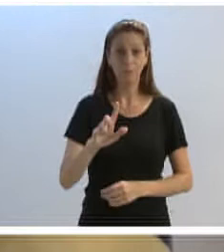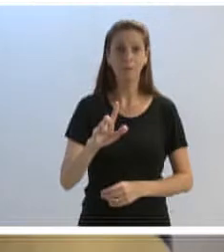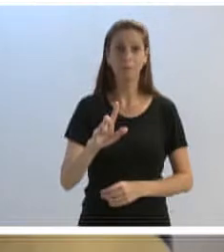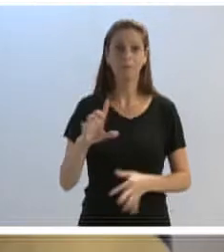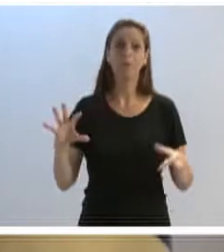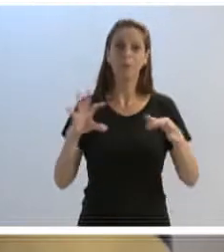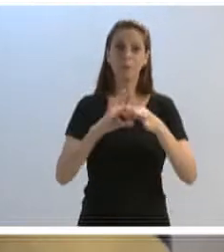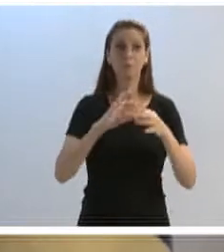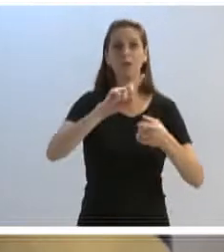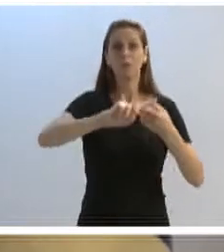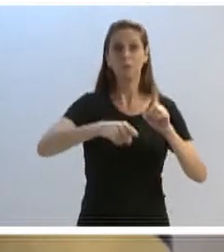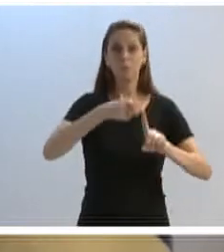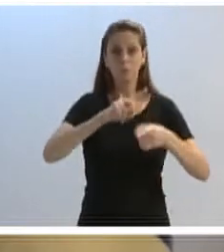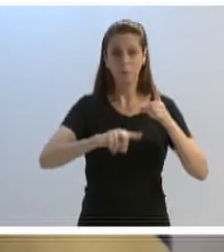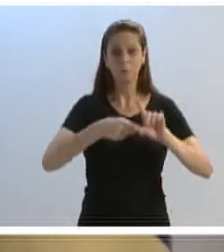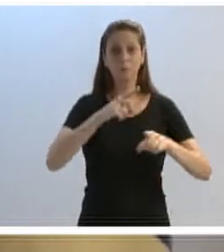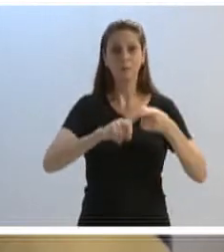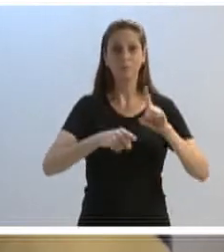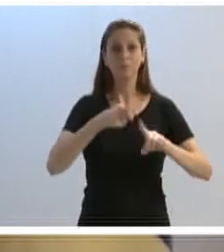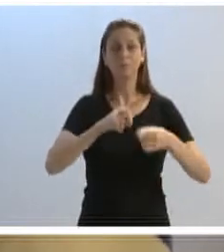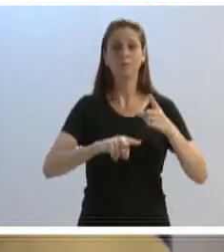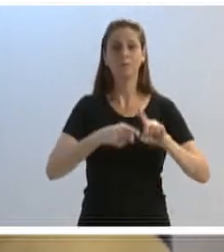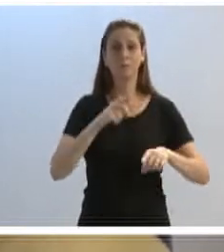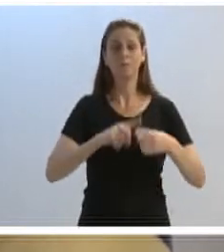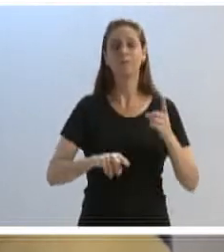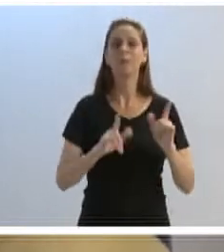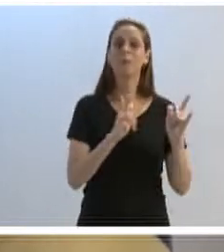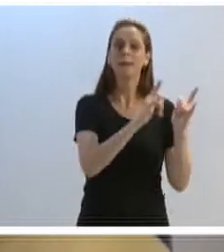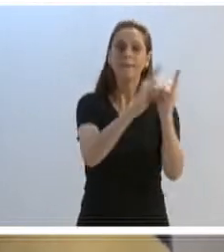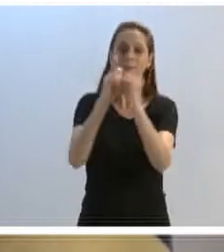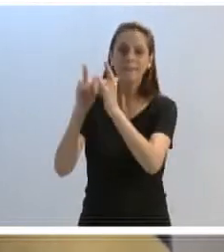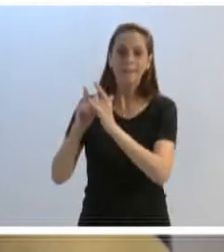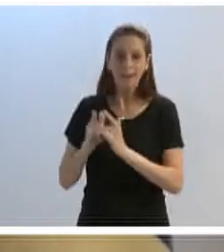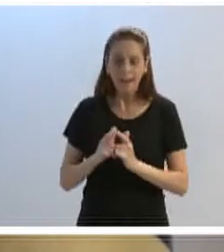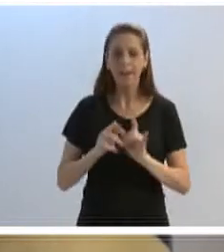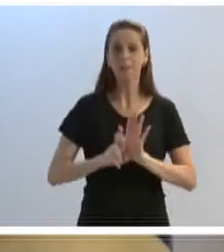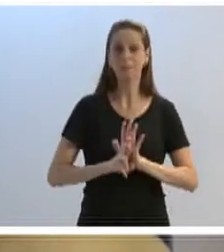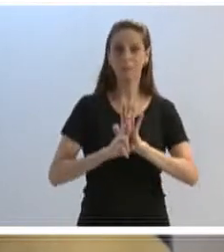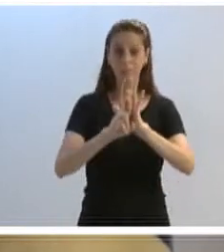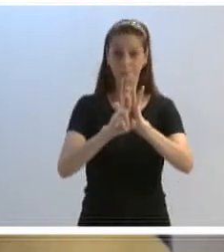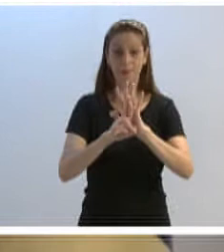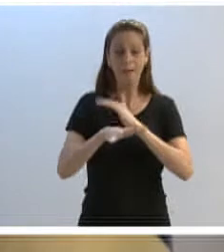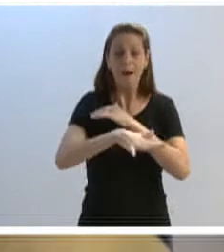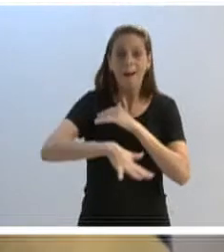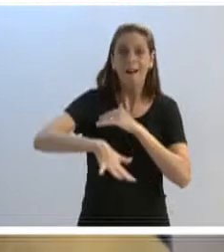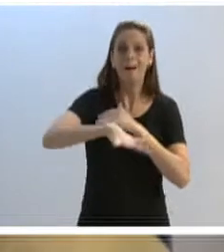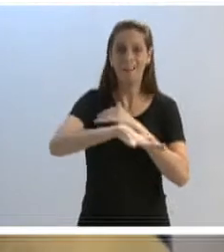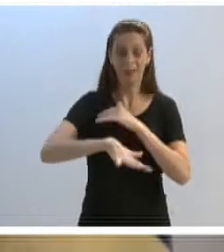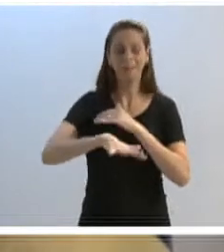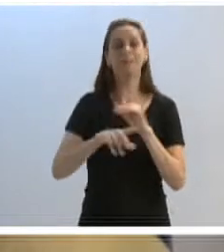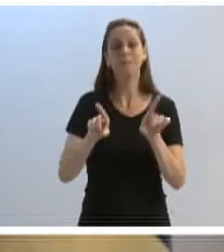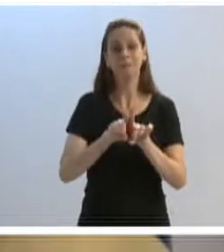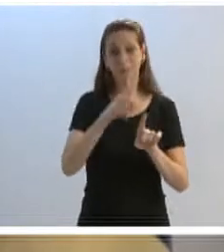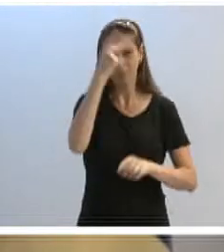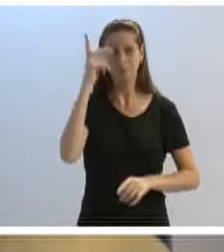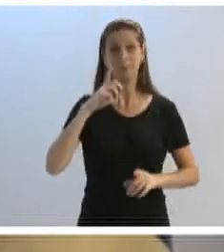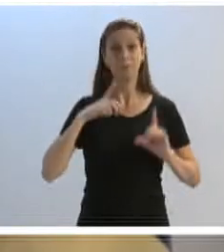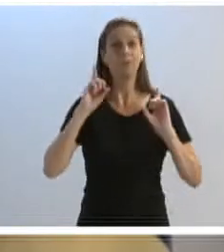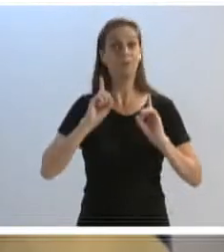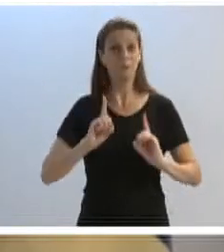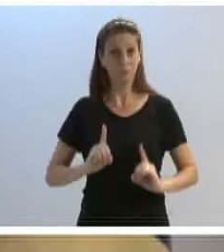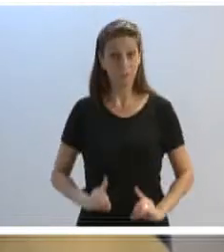da articulação conjunta com entidades representativas deste segmento e as pessoas com